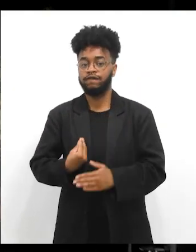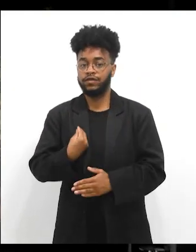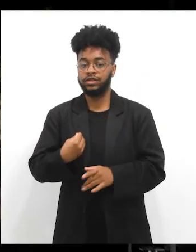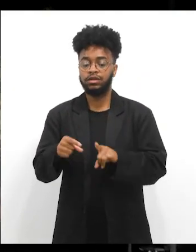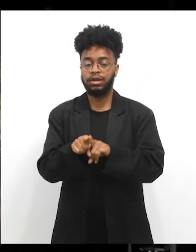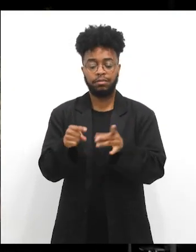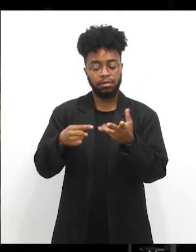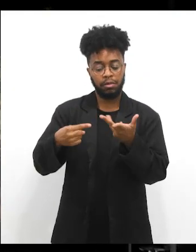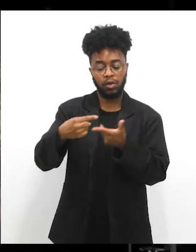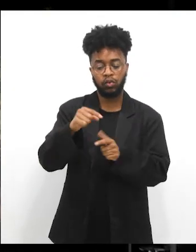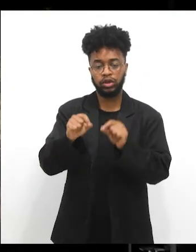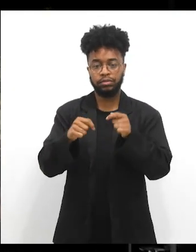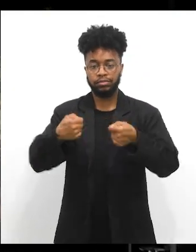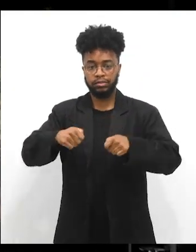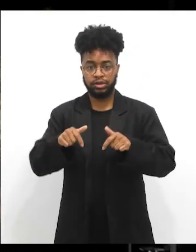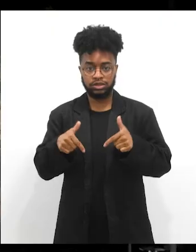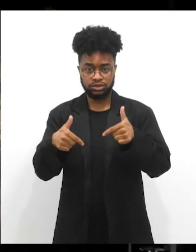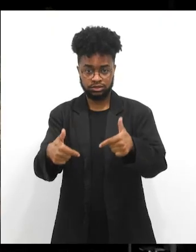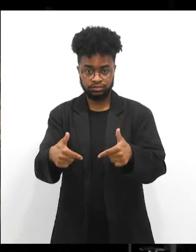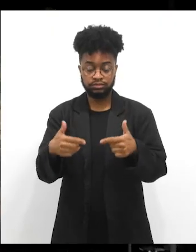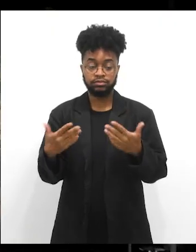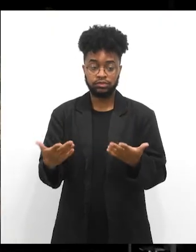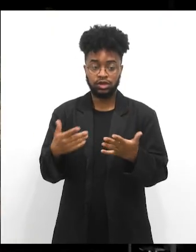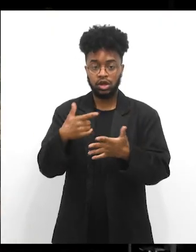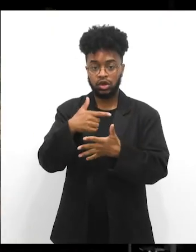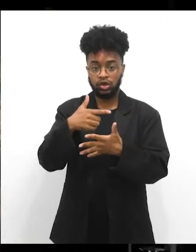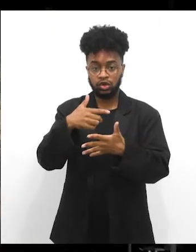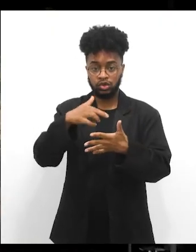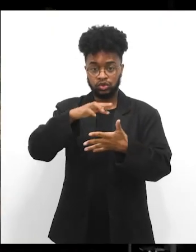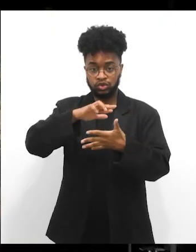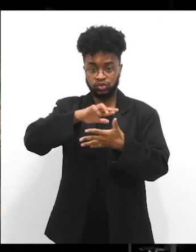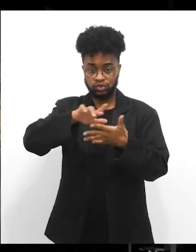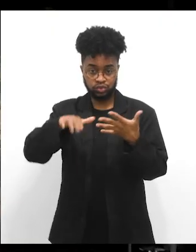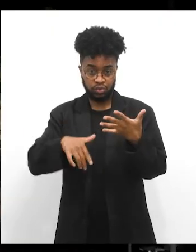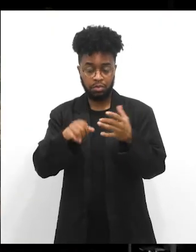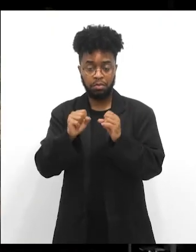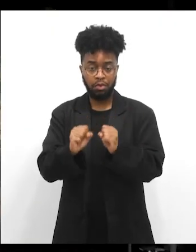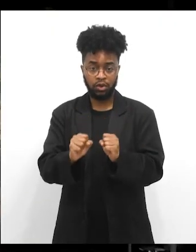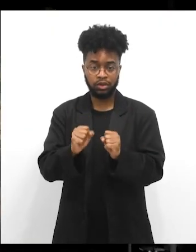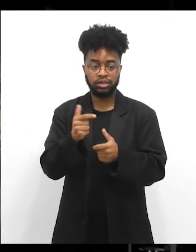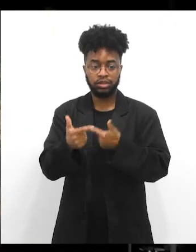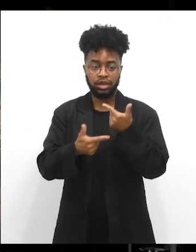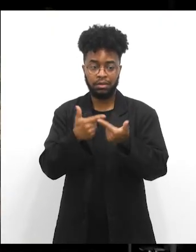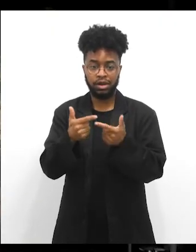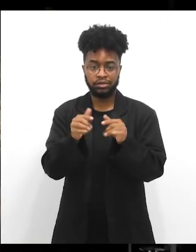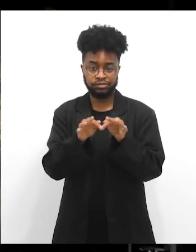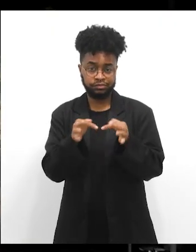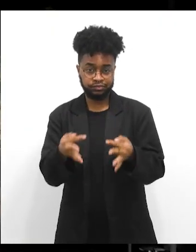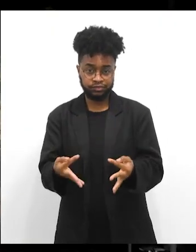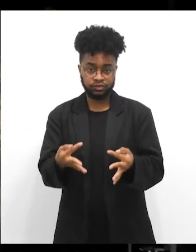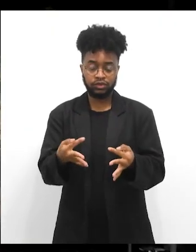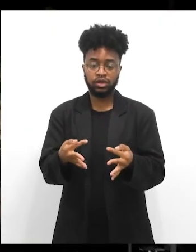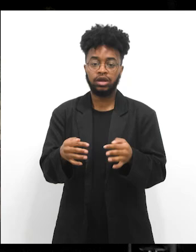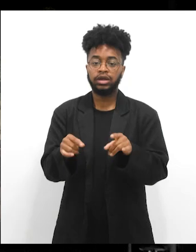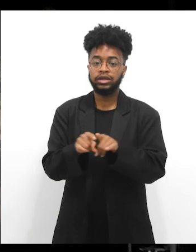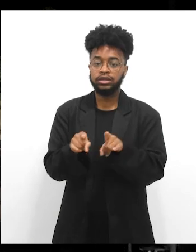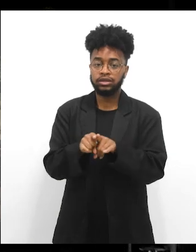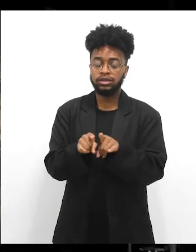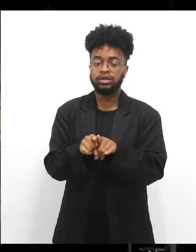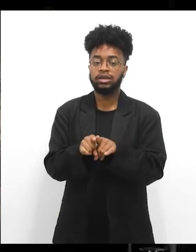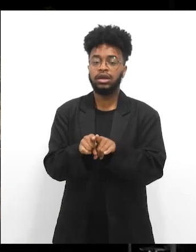vida e coisas a realizar. Essas coisas podem ser tarefas de menor